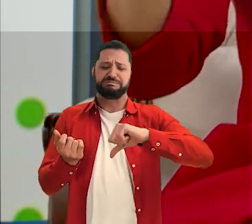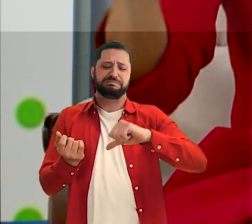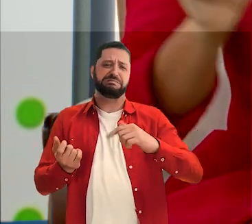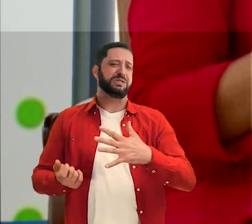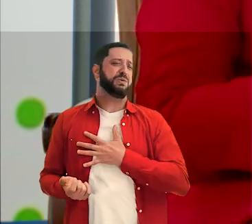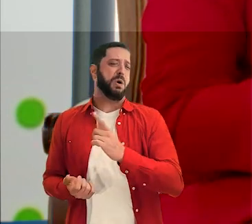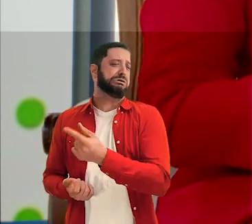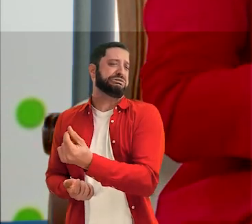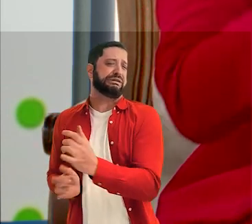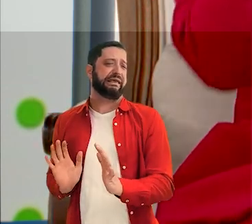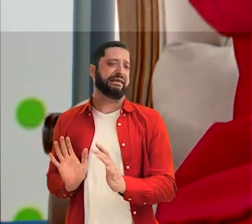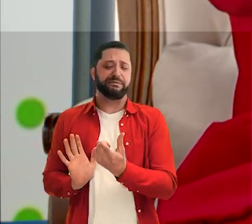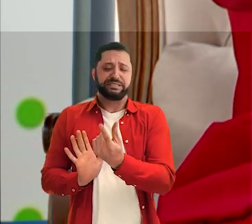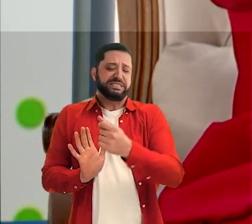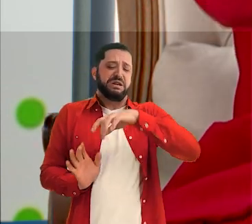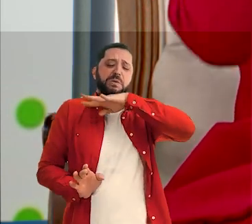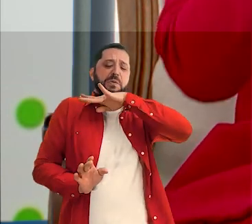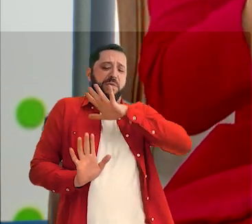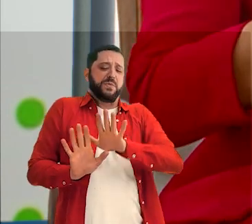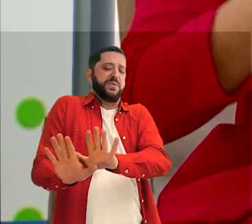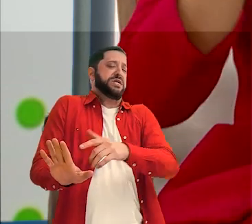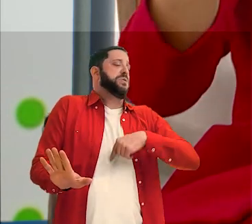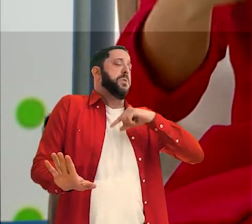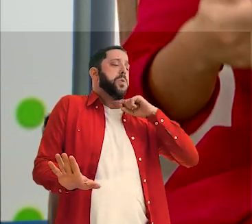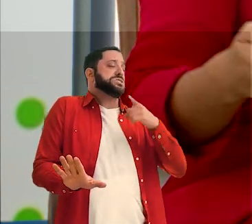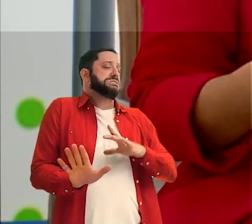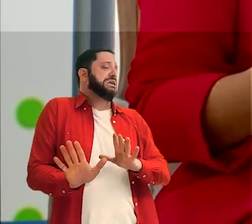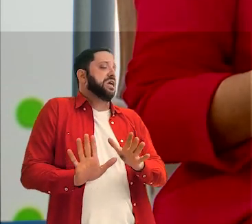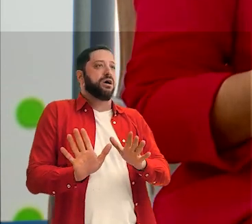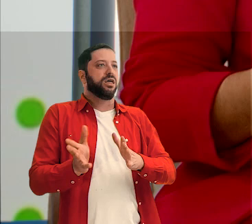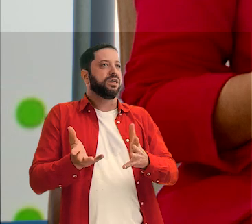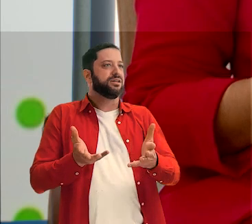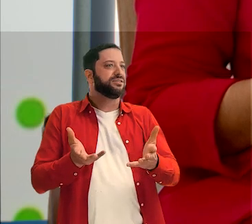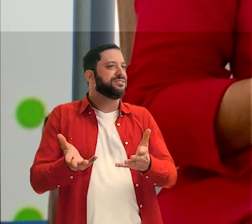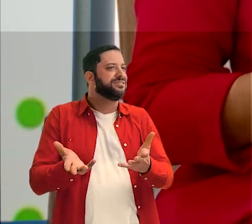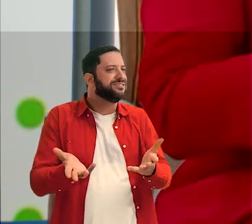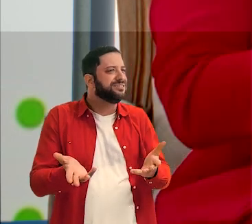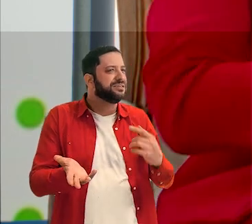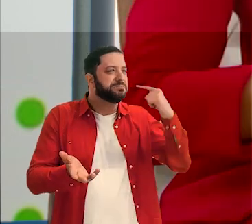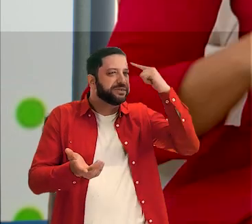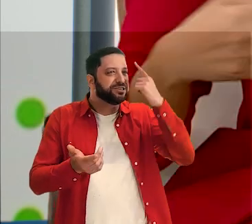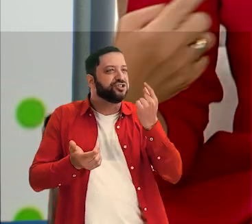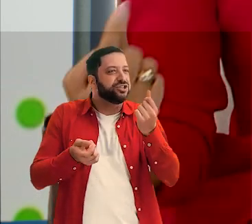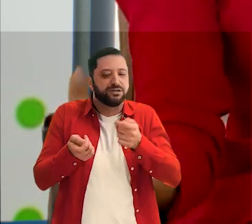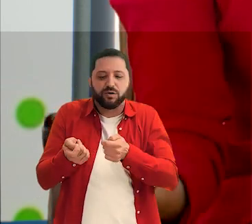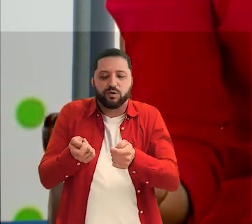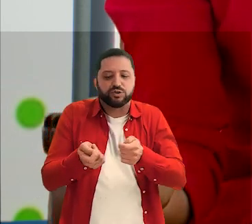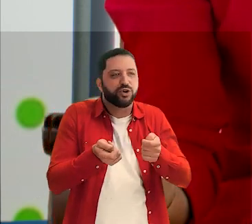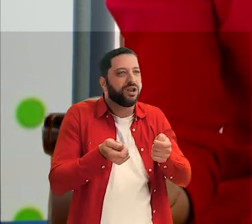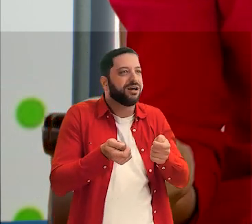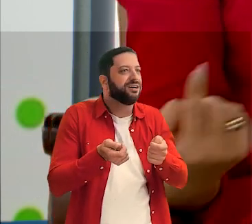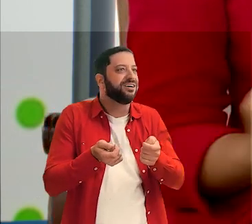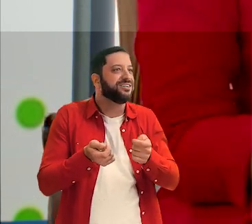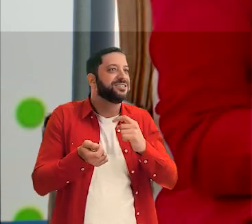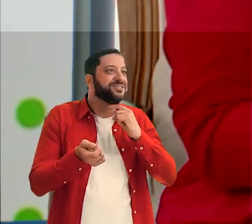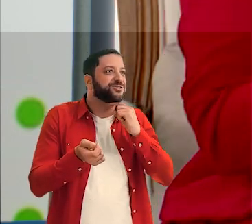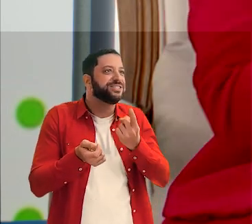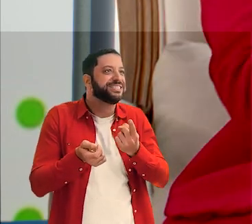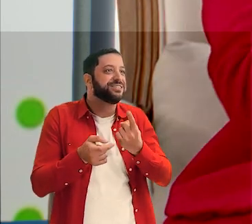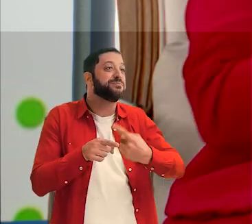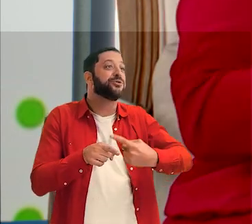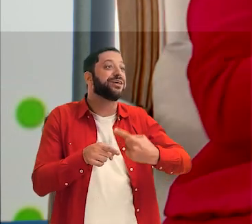não gosto de dinheiro. Porque ela imagina que fazer uma gestão financeira está conectado